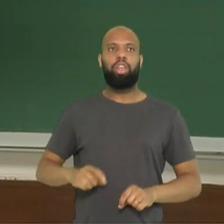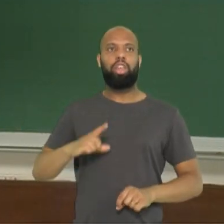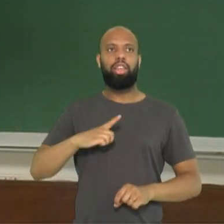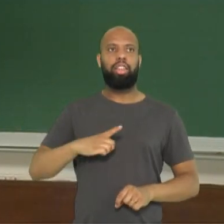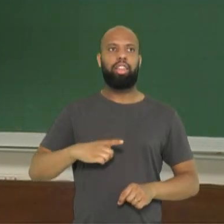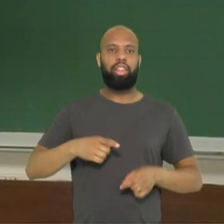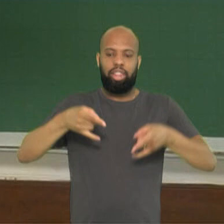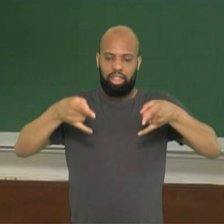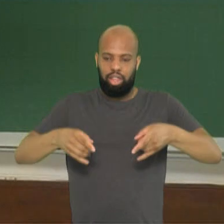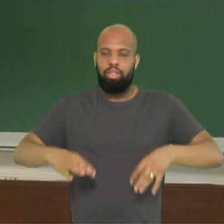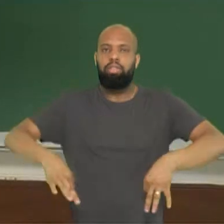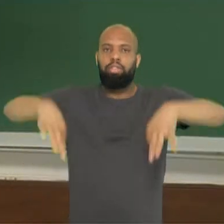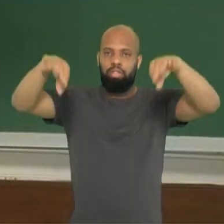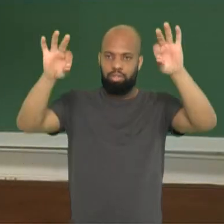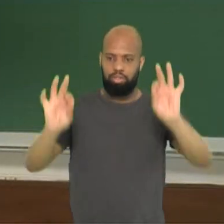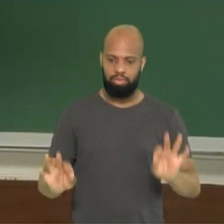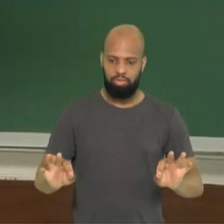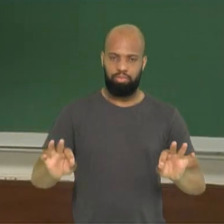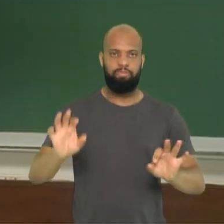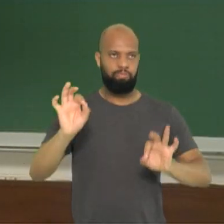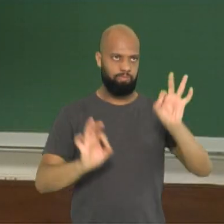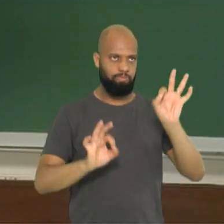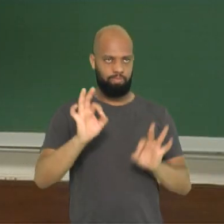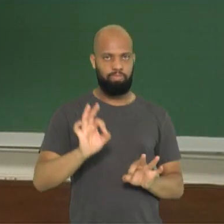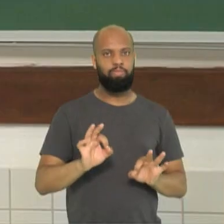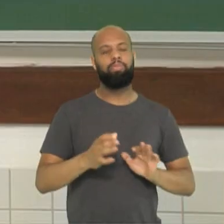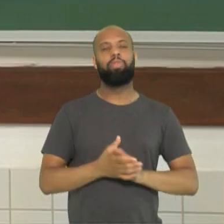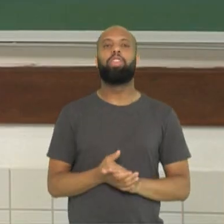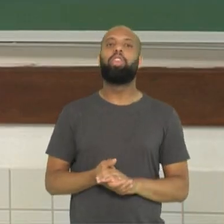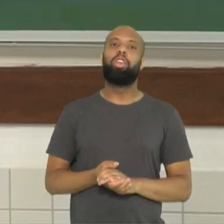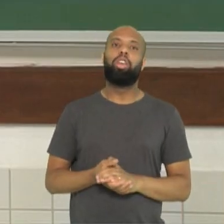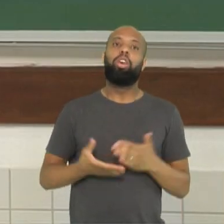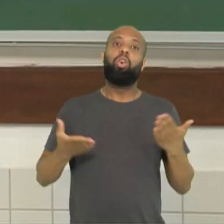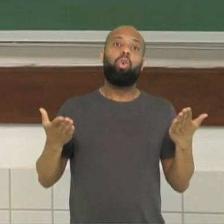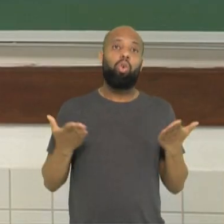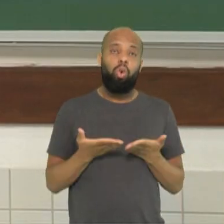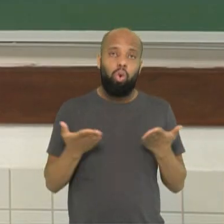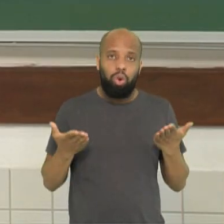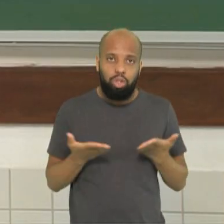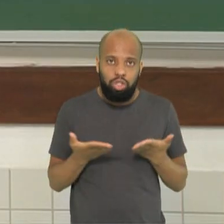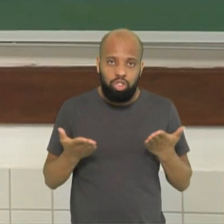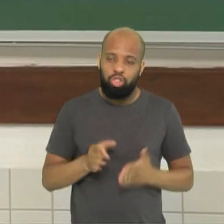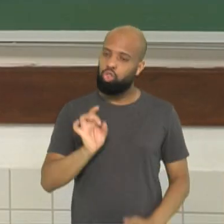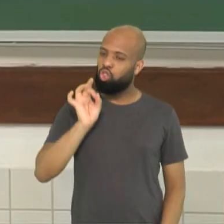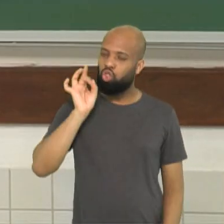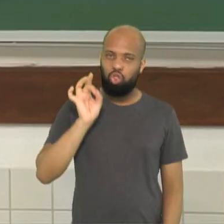arrumando sua cama. Bien? Então, gente, por hoje